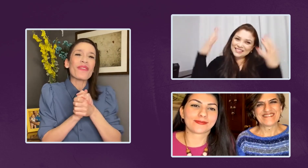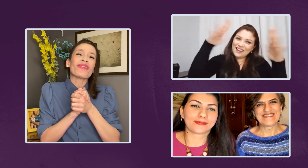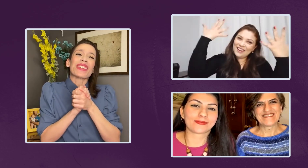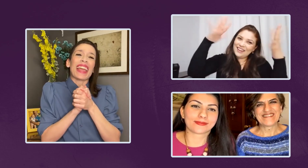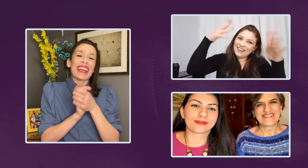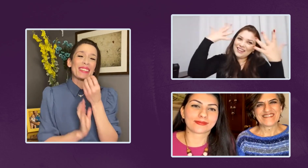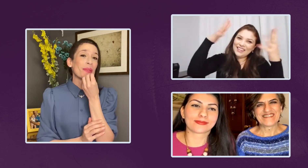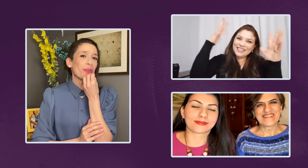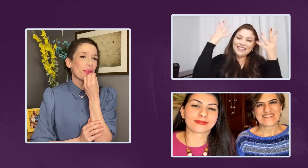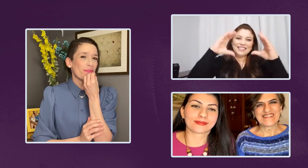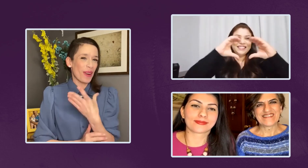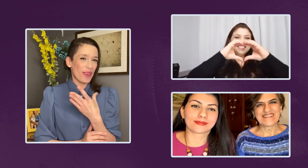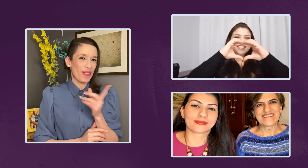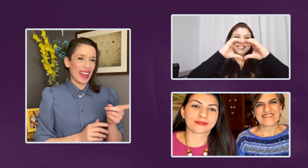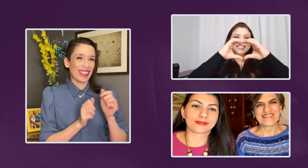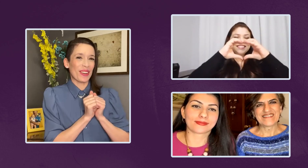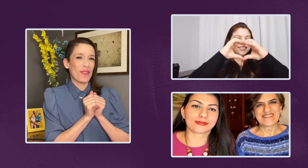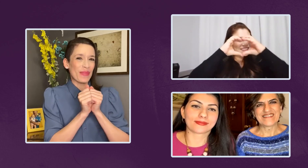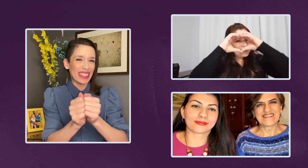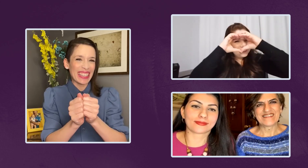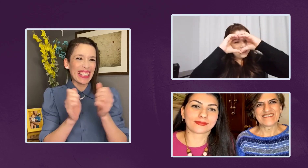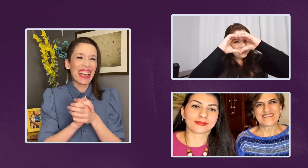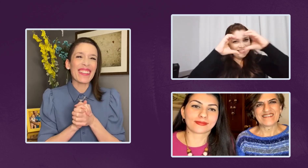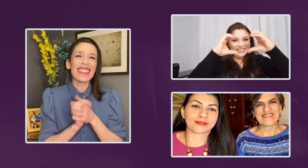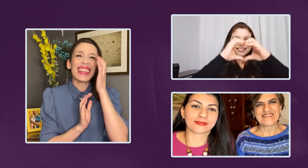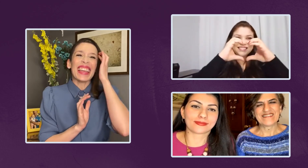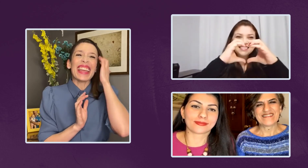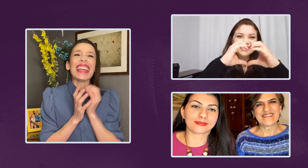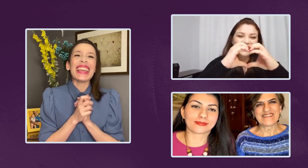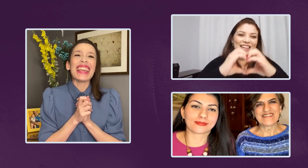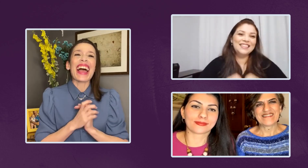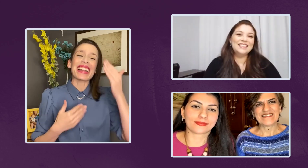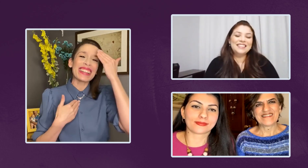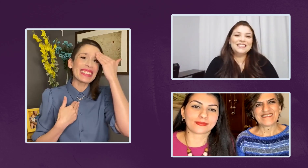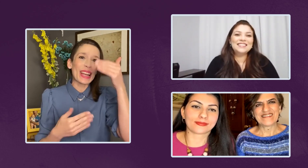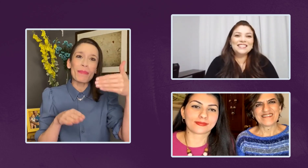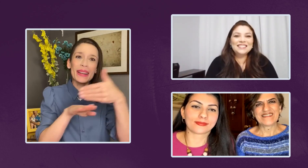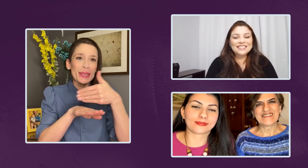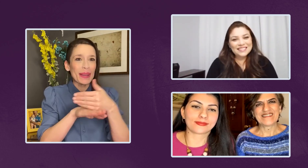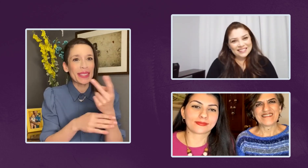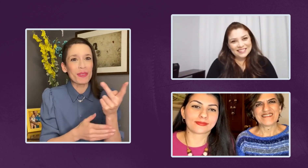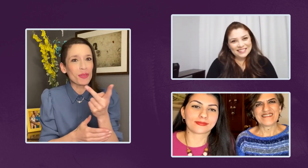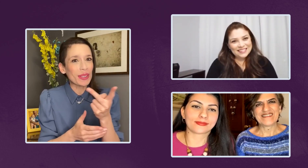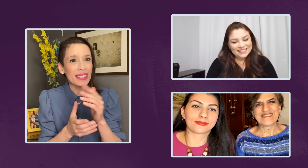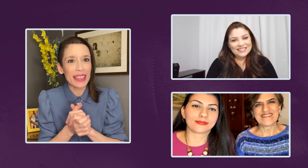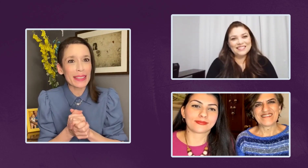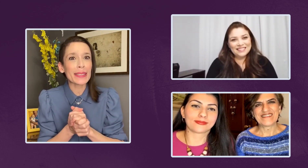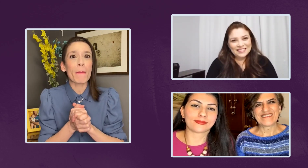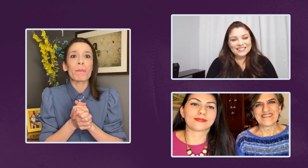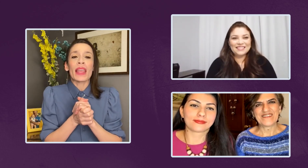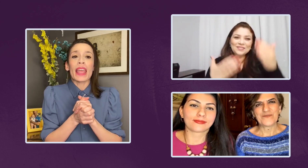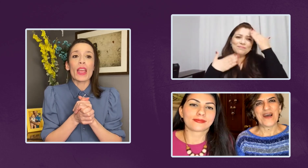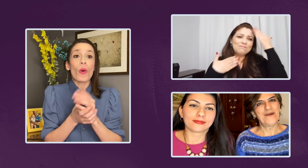Paty. É sempre muito boa a tua companhia. E agradecer a participação de